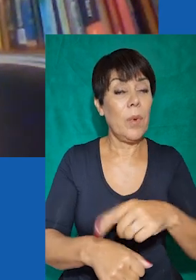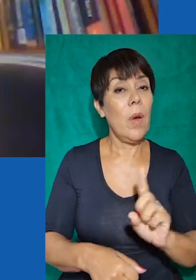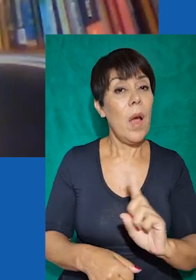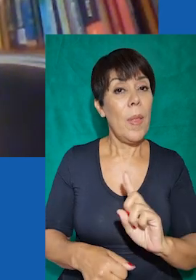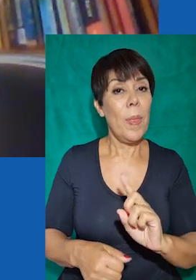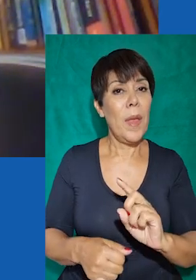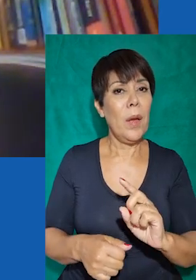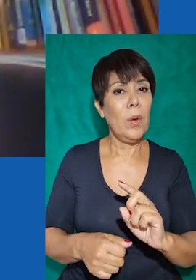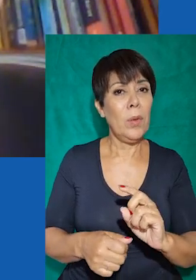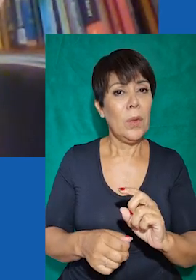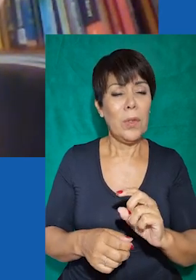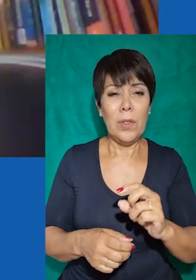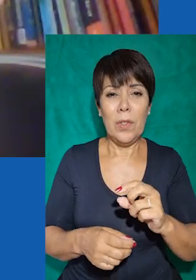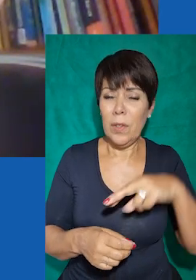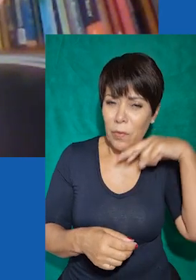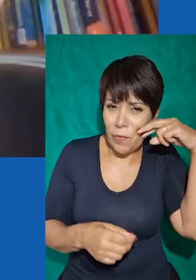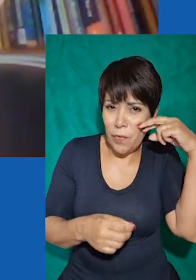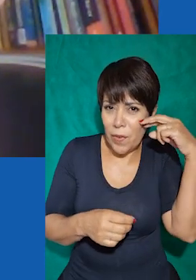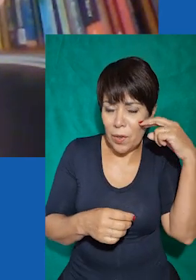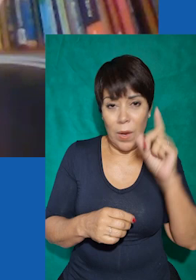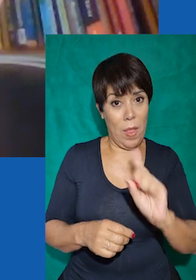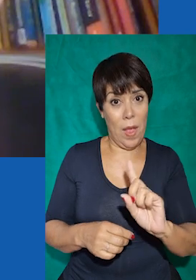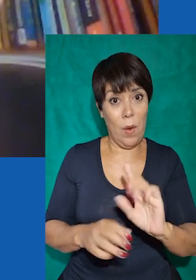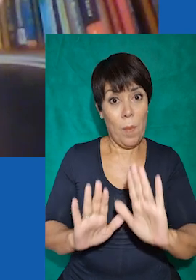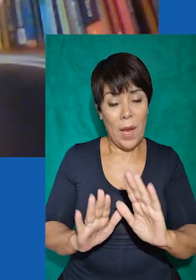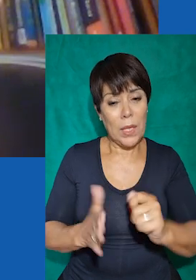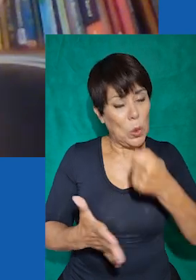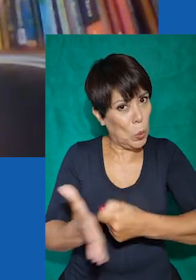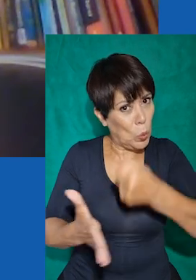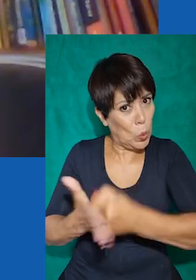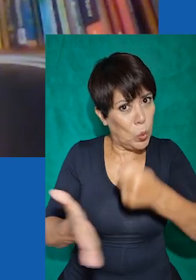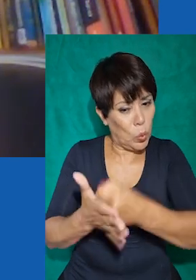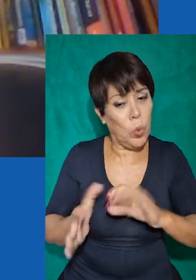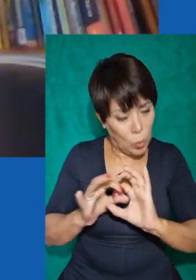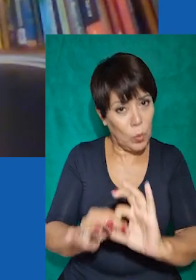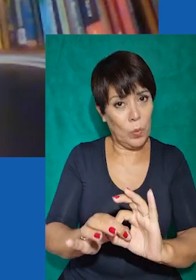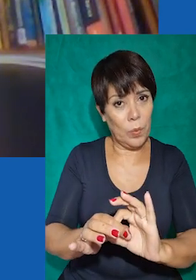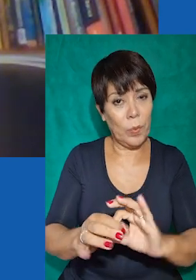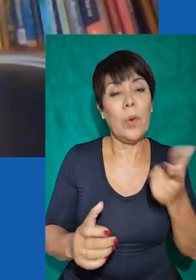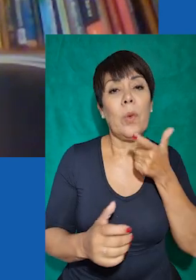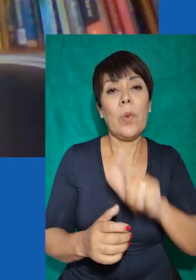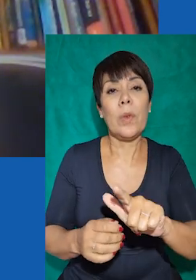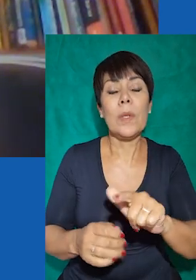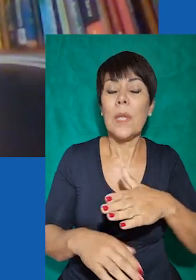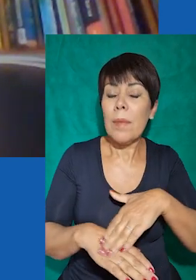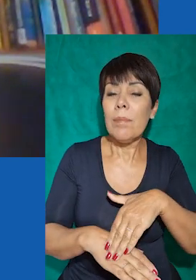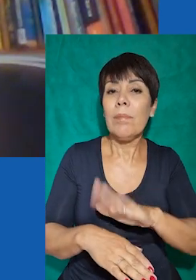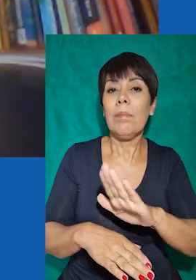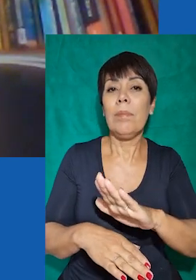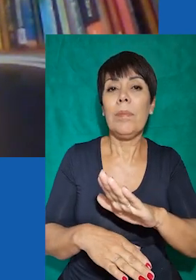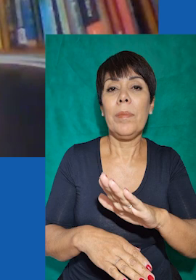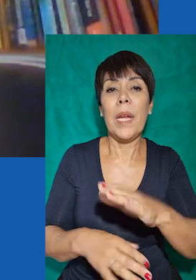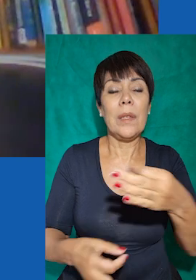de se retrair, mas é o momento de continuar nessa luta conjunta para conquistar cada vez